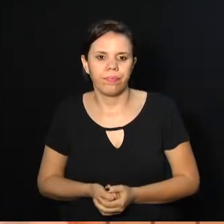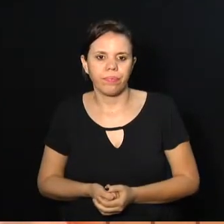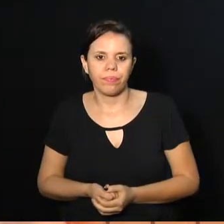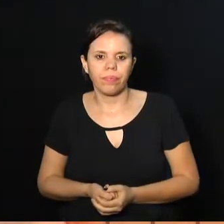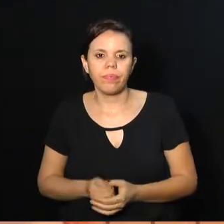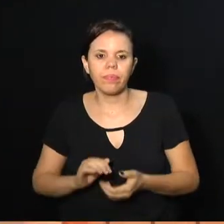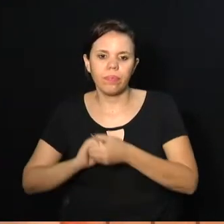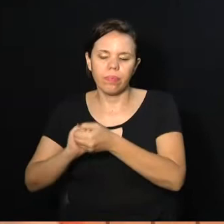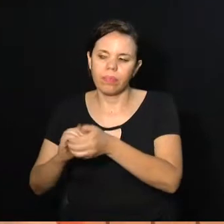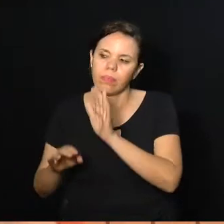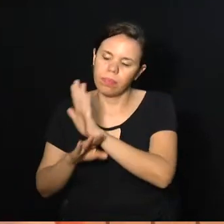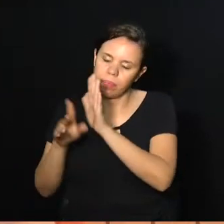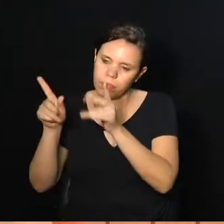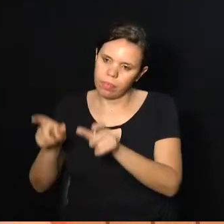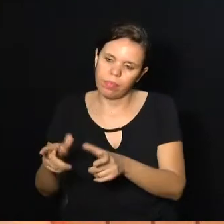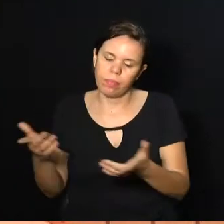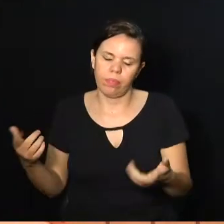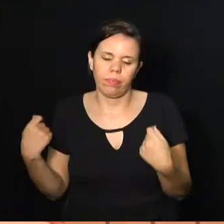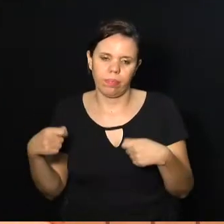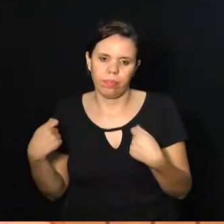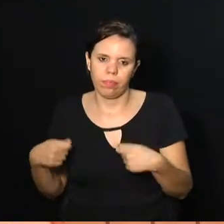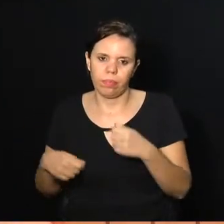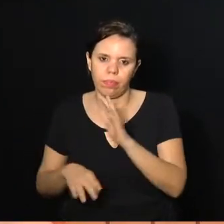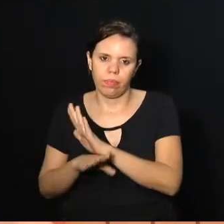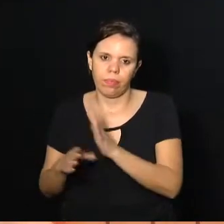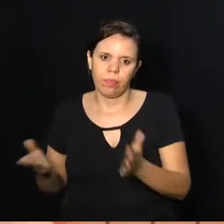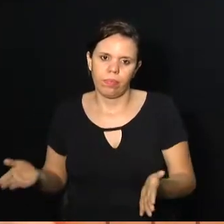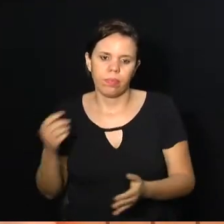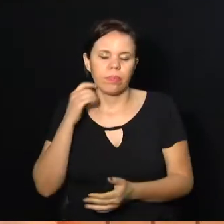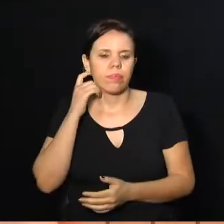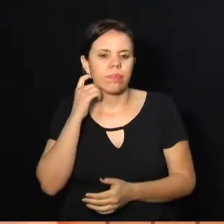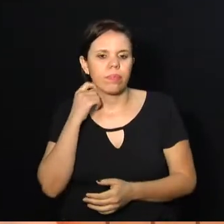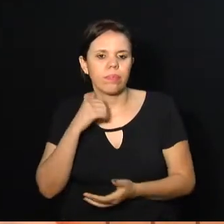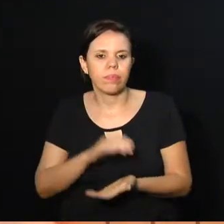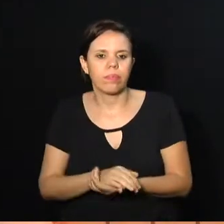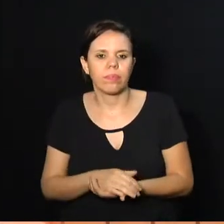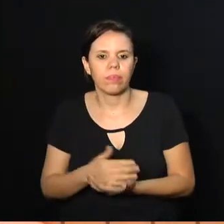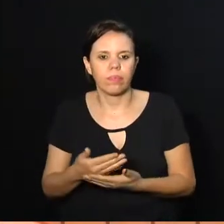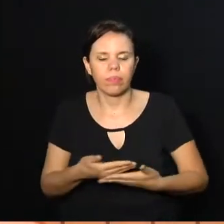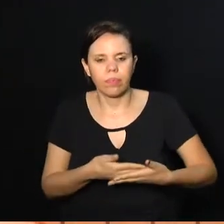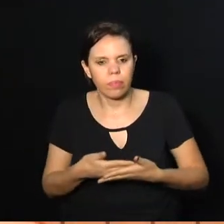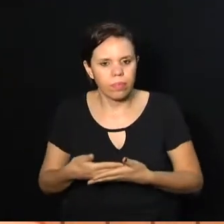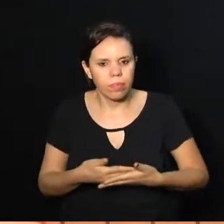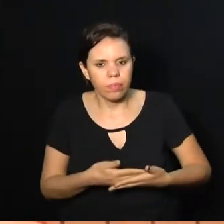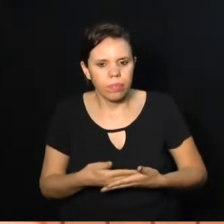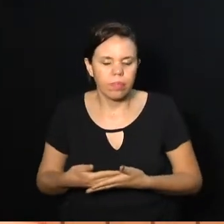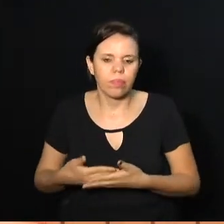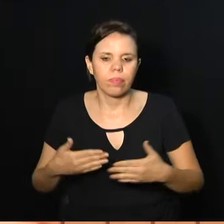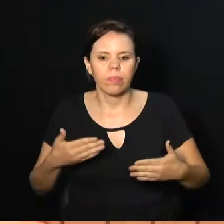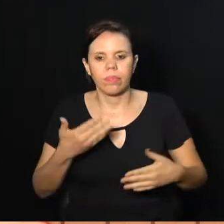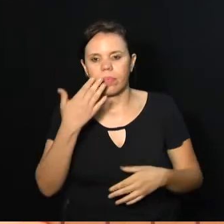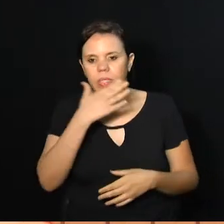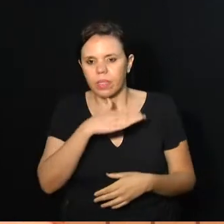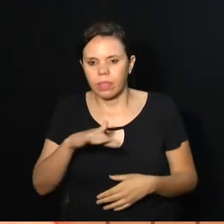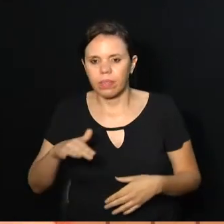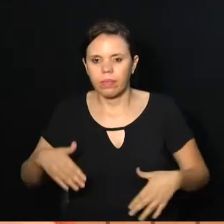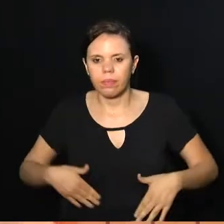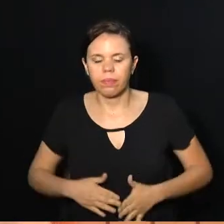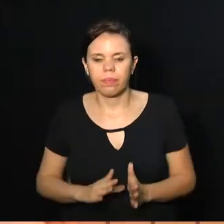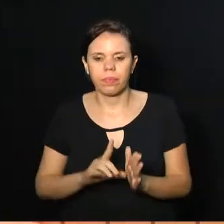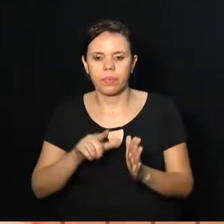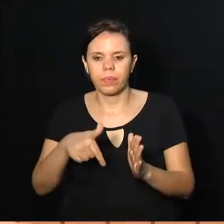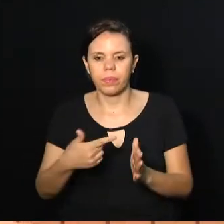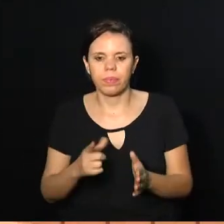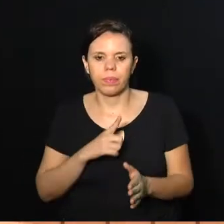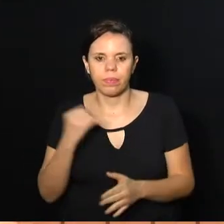para essa pessoa que precisa dessa ajuda e essa criança que vai vir, né, ela precisa ter, o